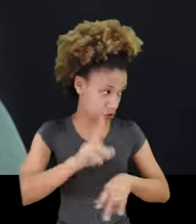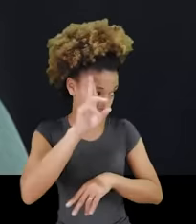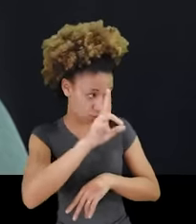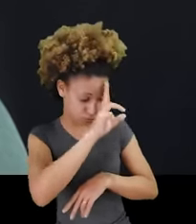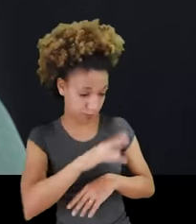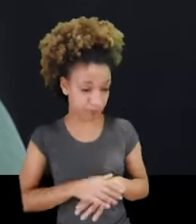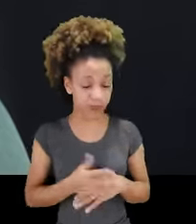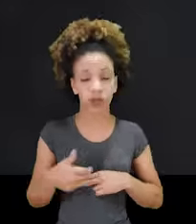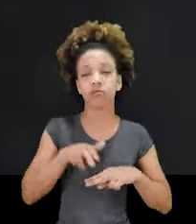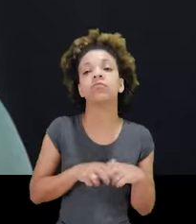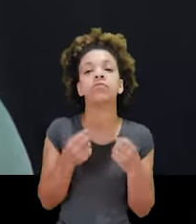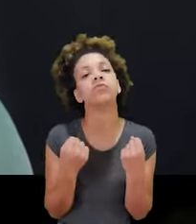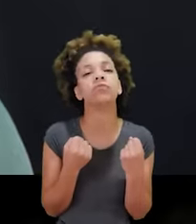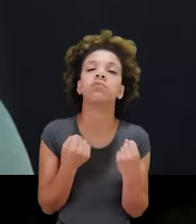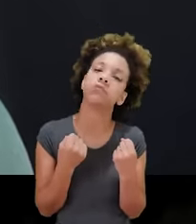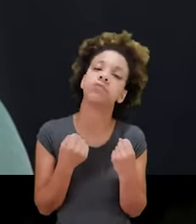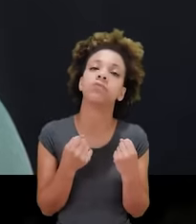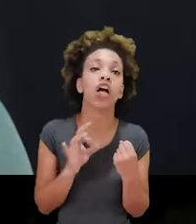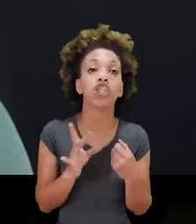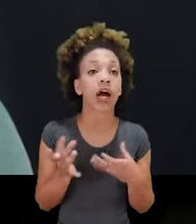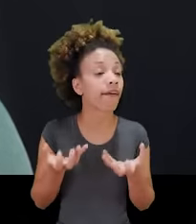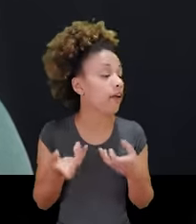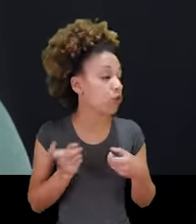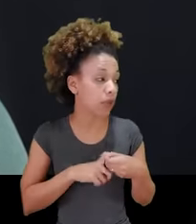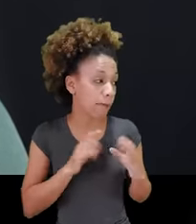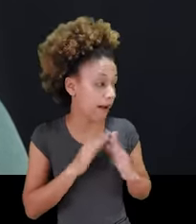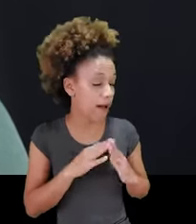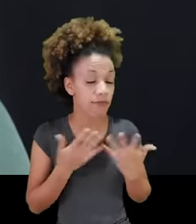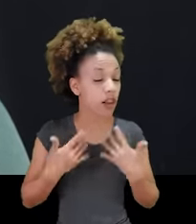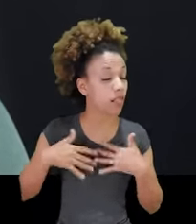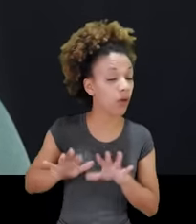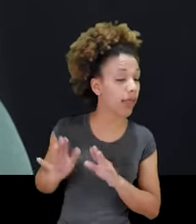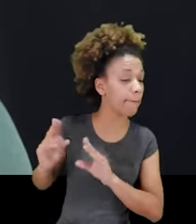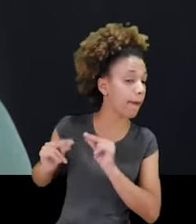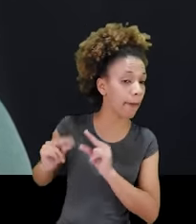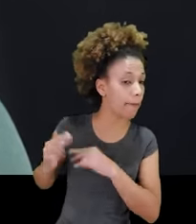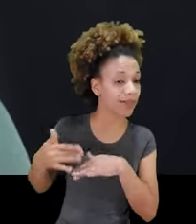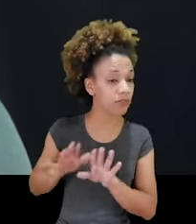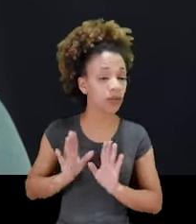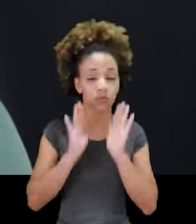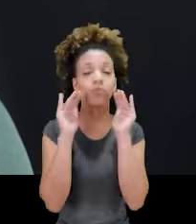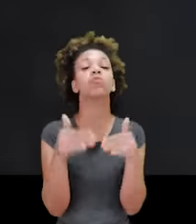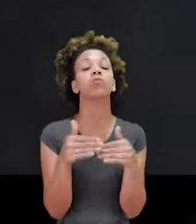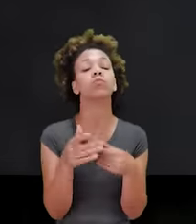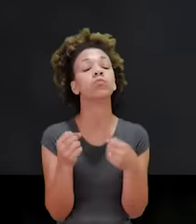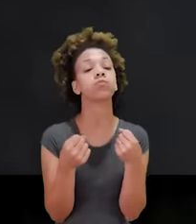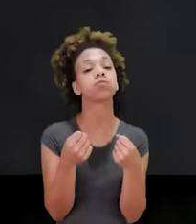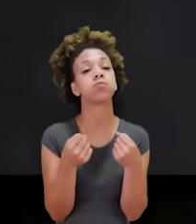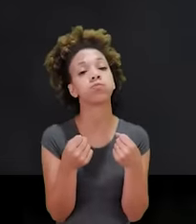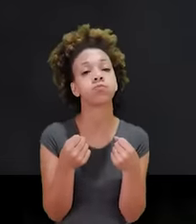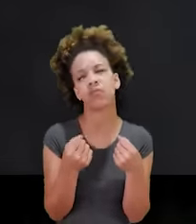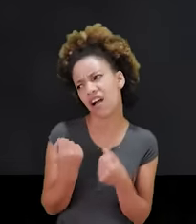cara que tá ali, ele não quer bater papo, ele só quer voltar para casa. Ele tem uma coisa mais, não sei, mais sisuda. E lá...